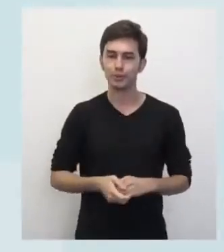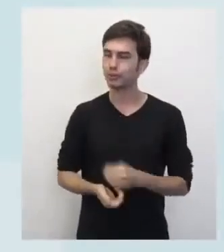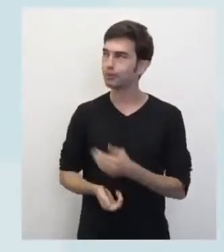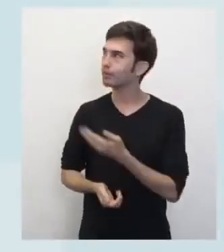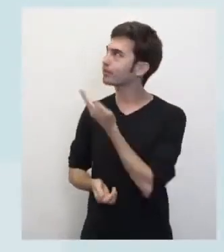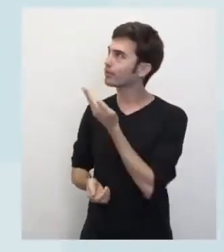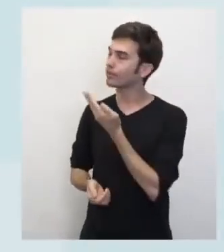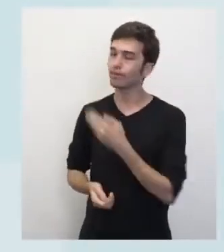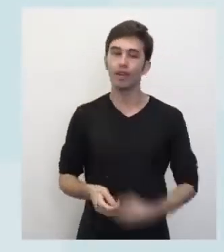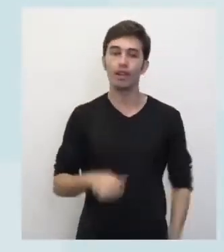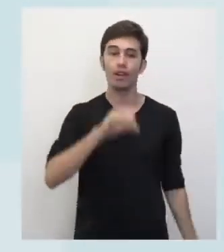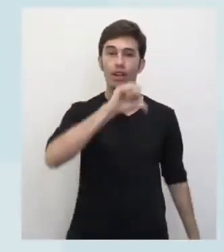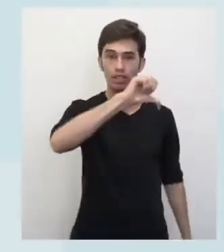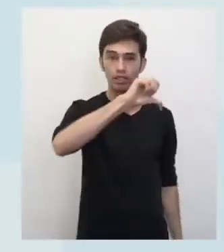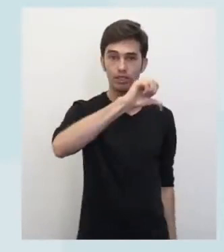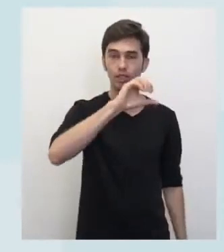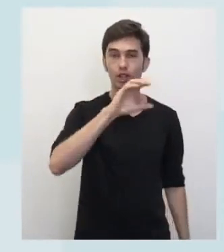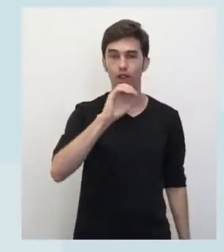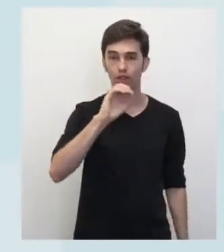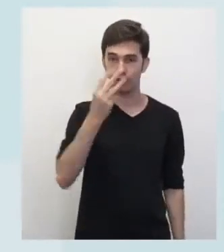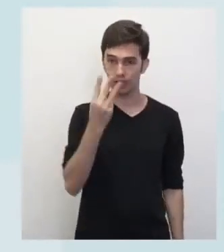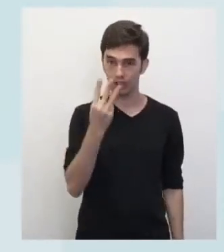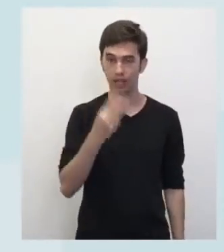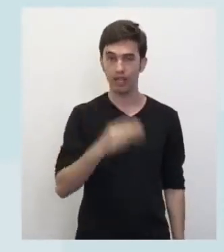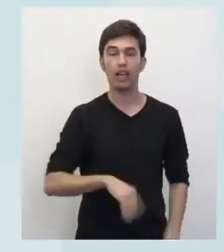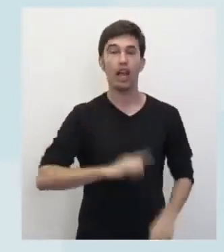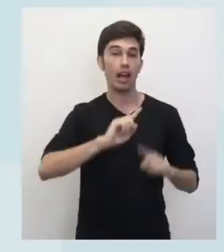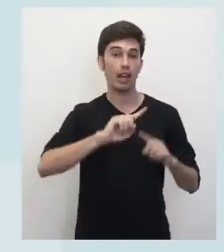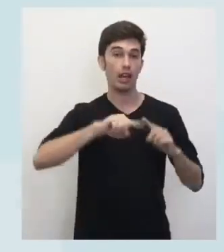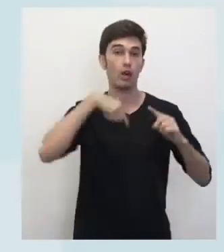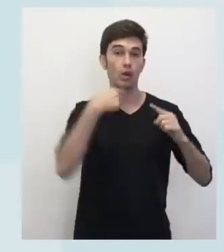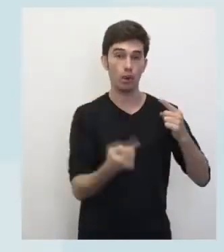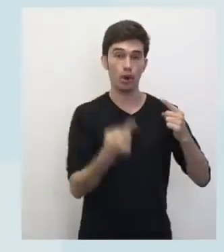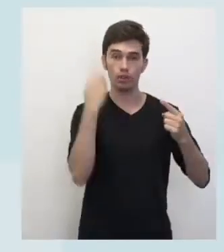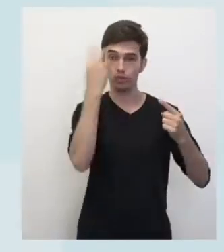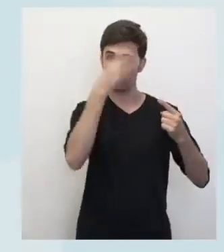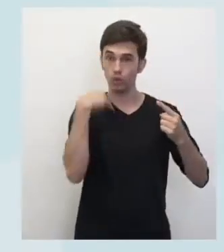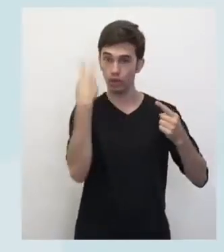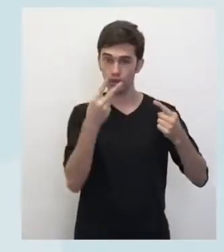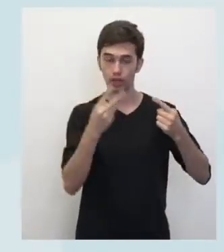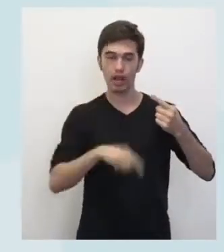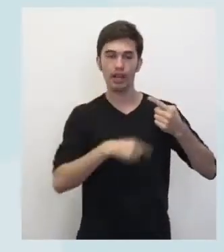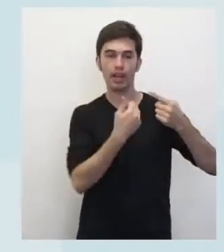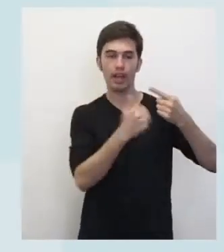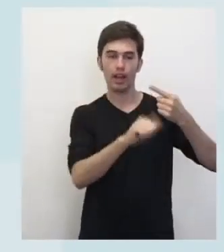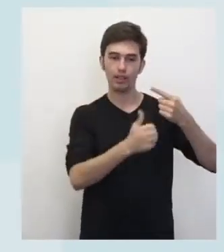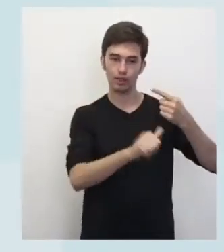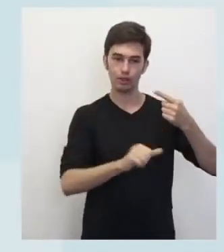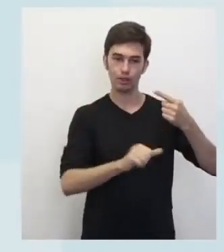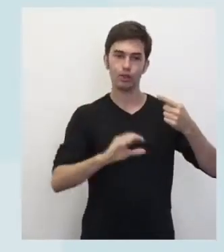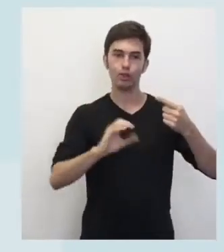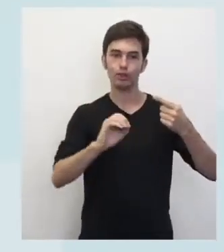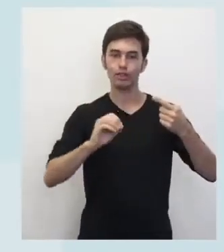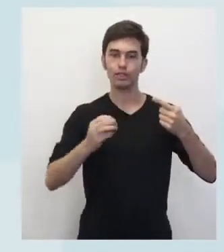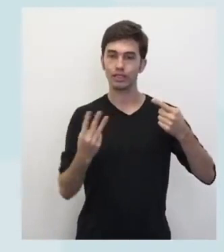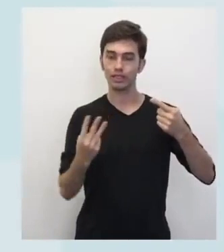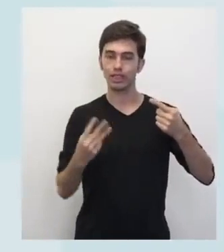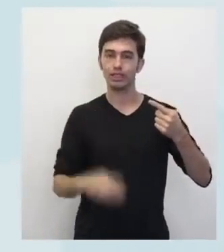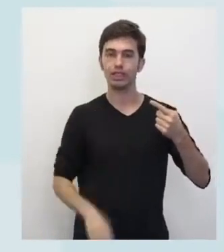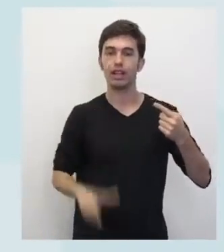tenho às 9 horas, né, Osmar? Sim. O próximo, contando 2 horas, eu vou ter às 11, não é isso? Isso. Ó, Laís colocou